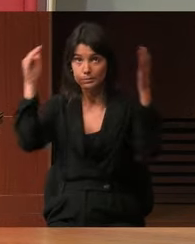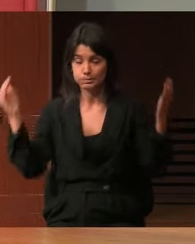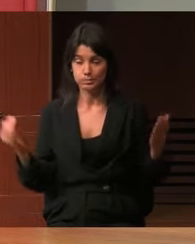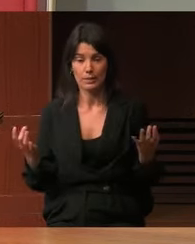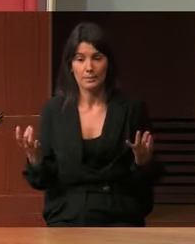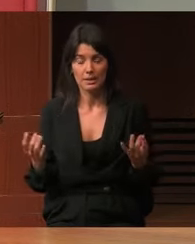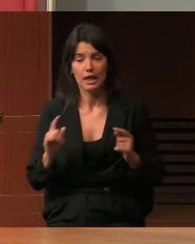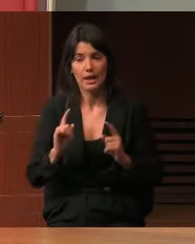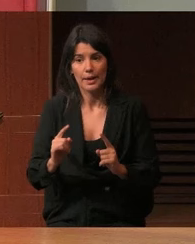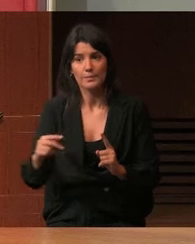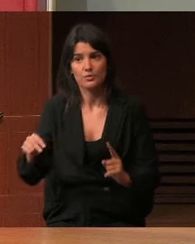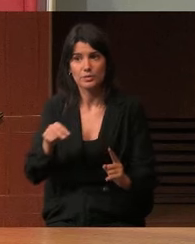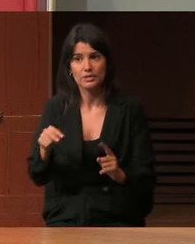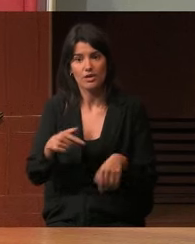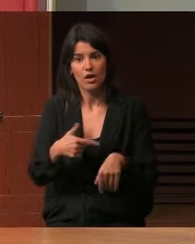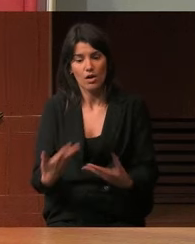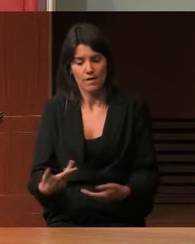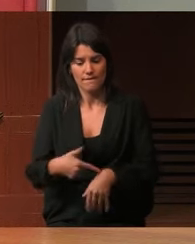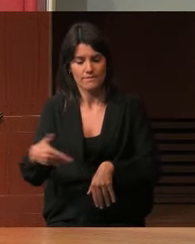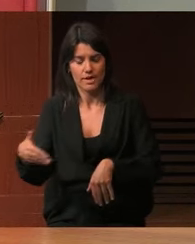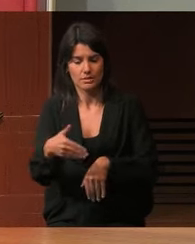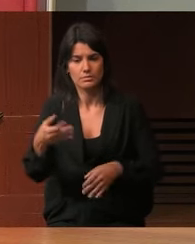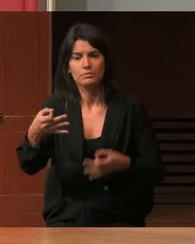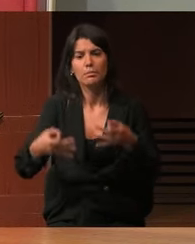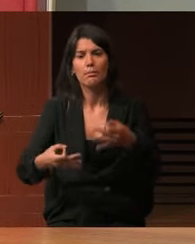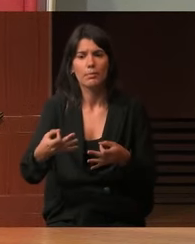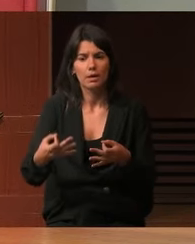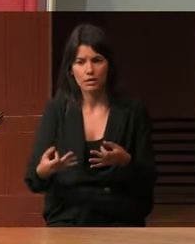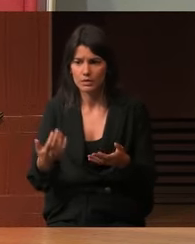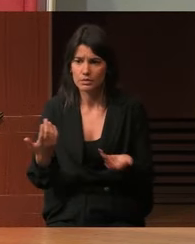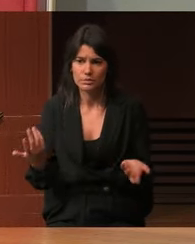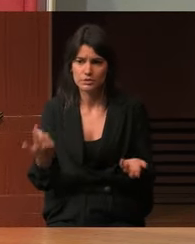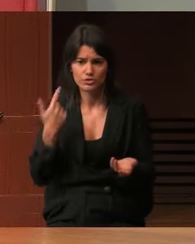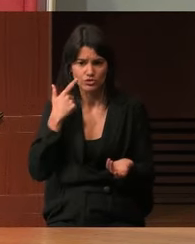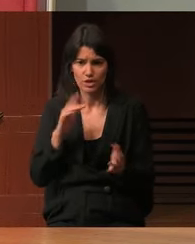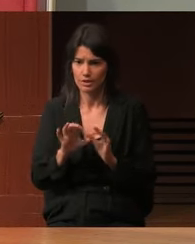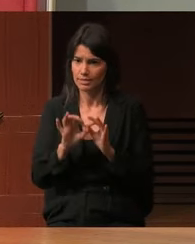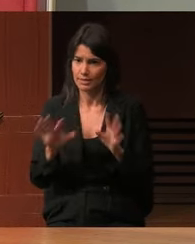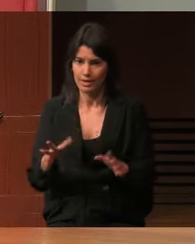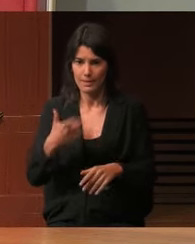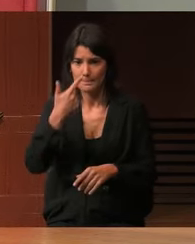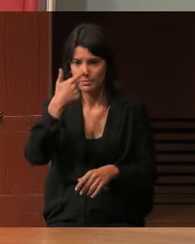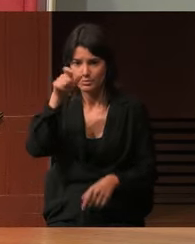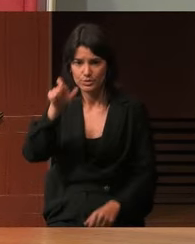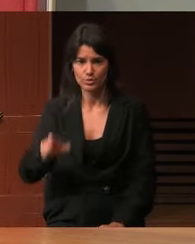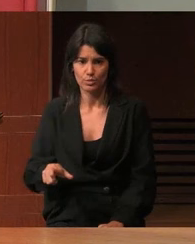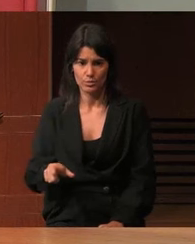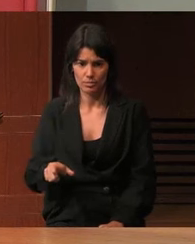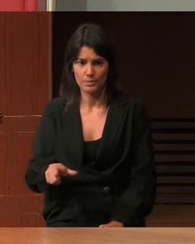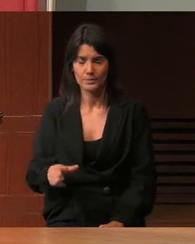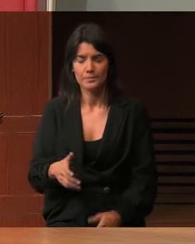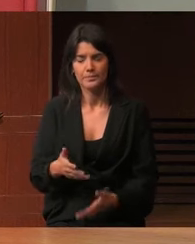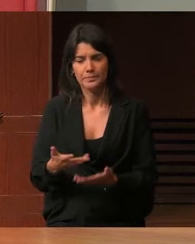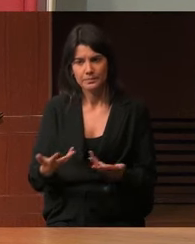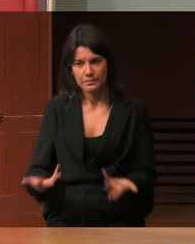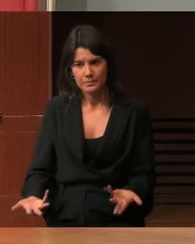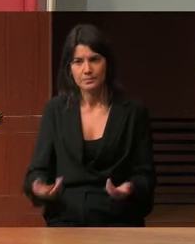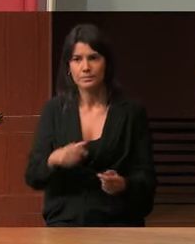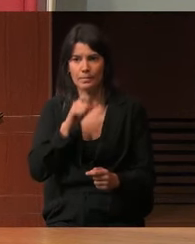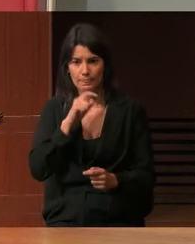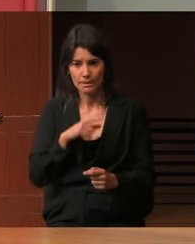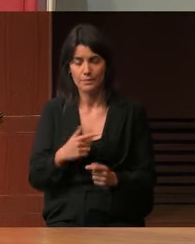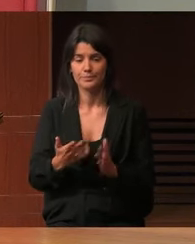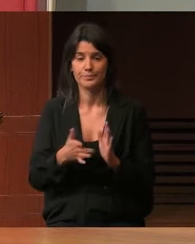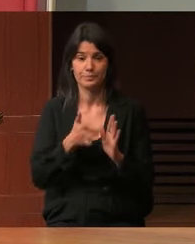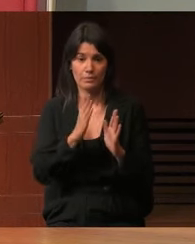vista de uma era em que as máquinas são já, neste sentido, pessoas. E isto permite-nos reentrar na